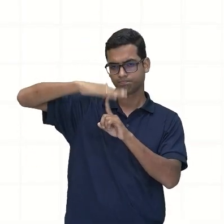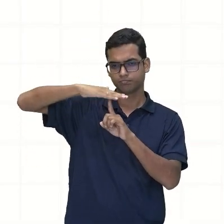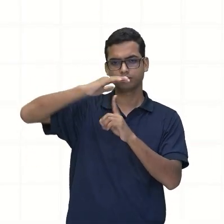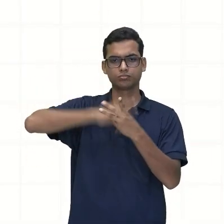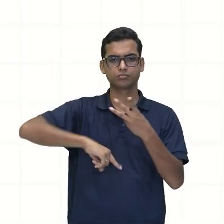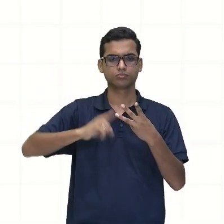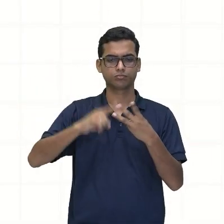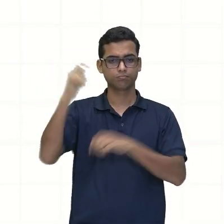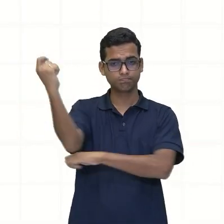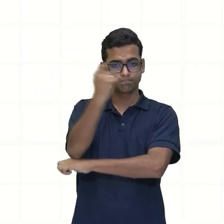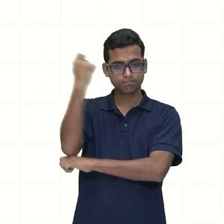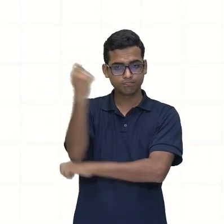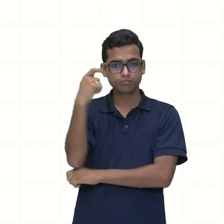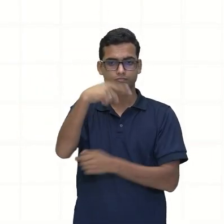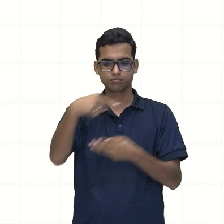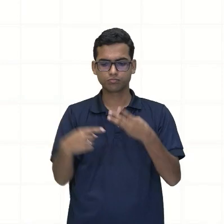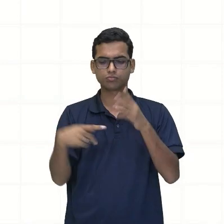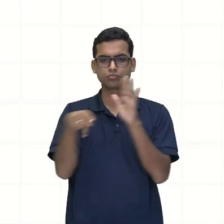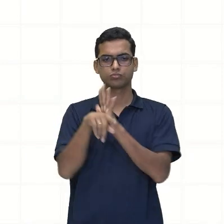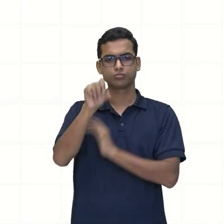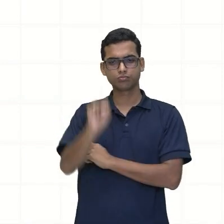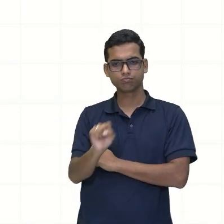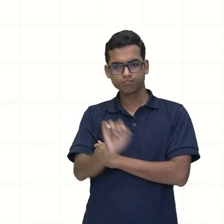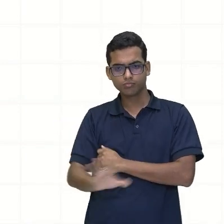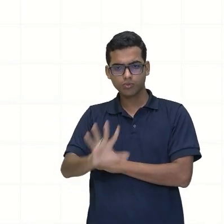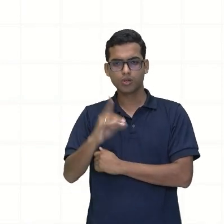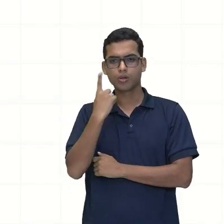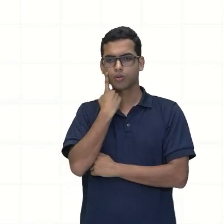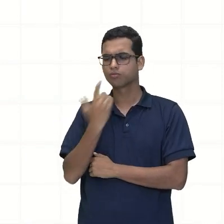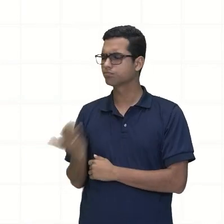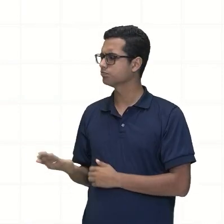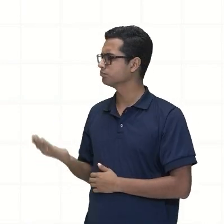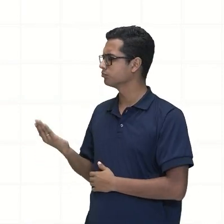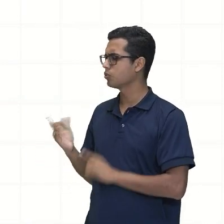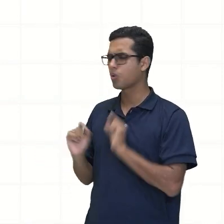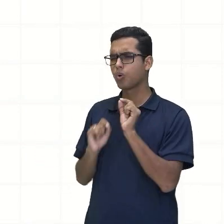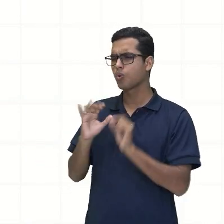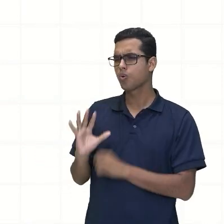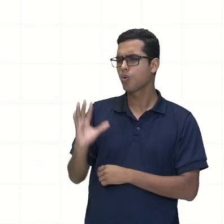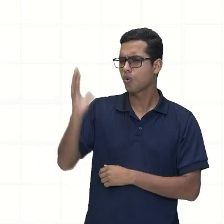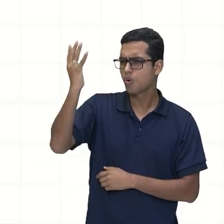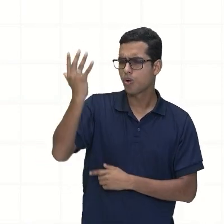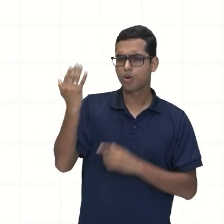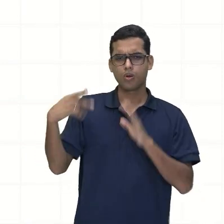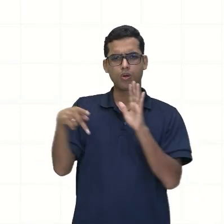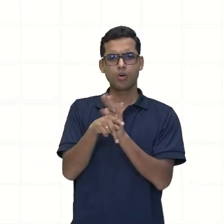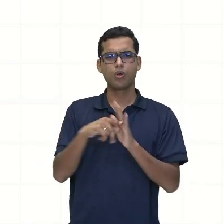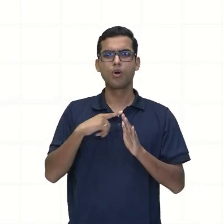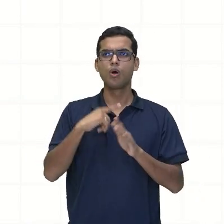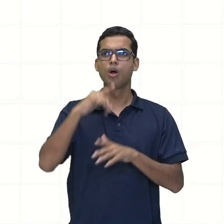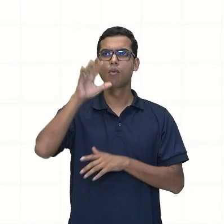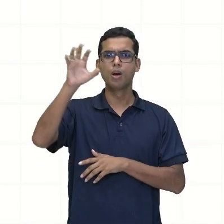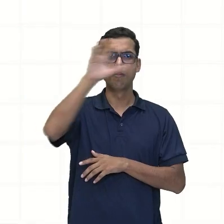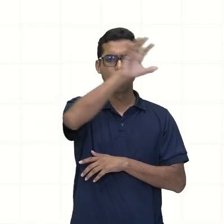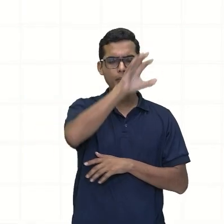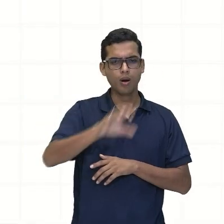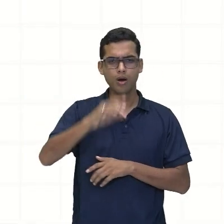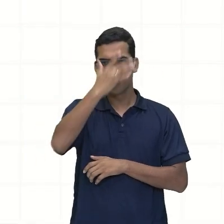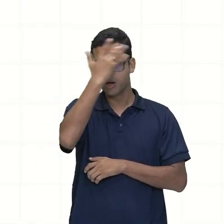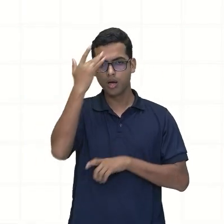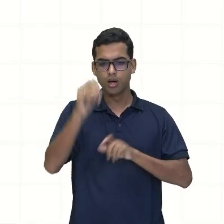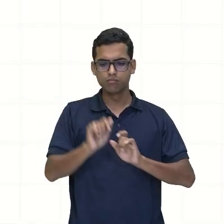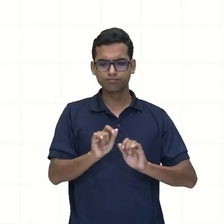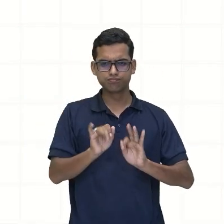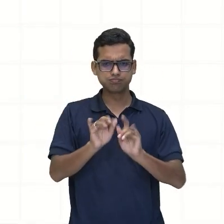intrarregional. Ela corresponde, essa migração, esse fluxo migratório de uma região para outra região, tá